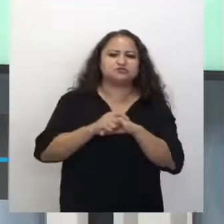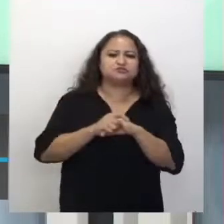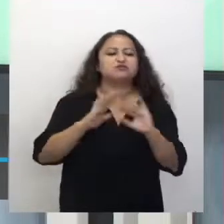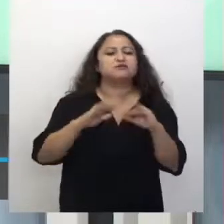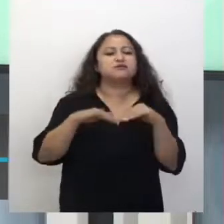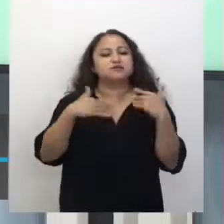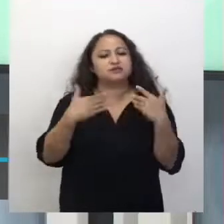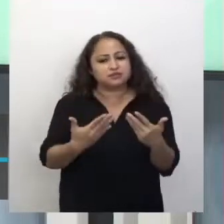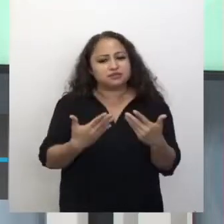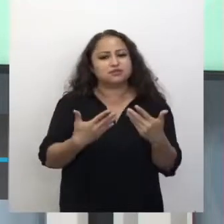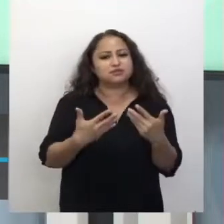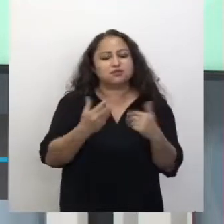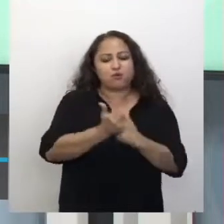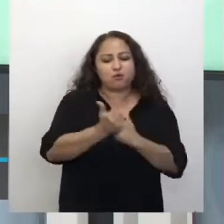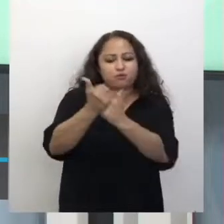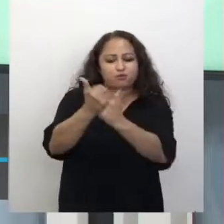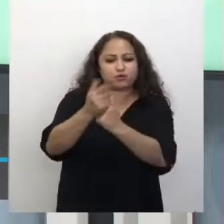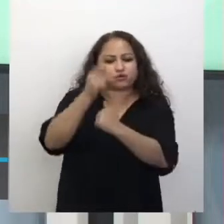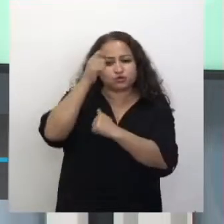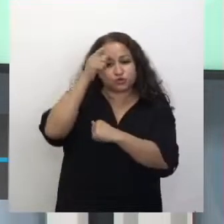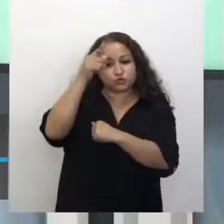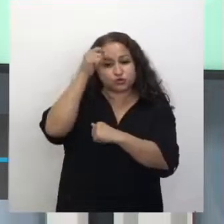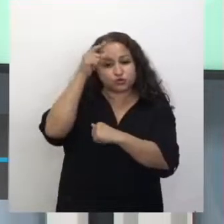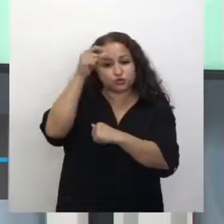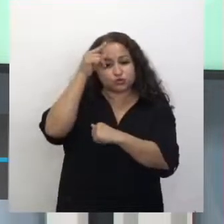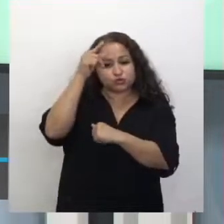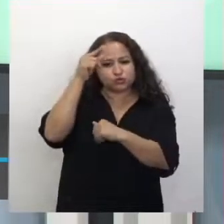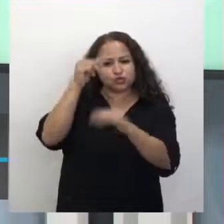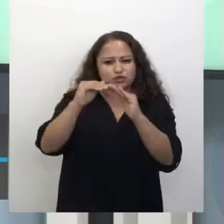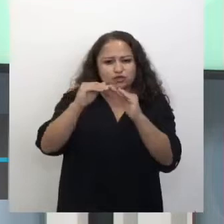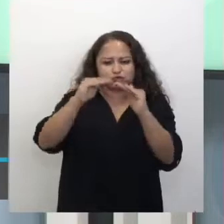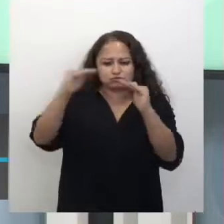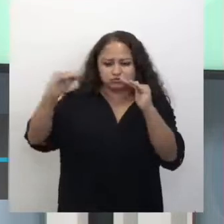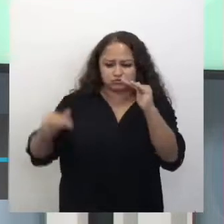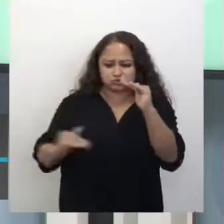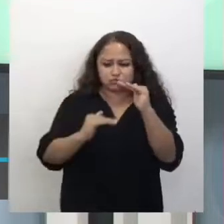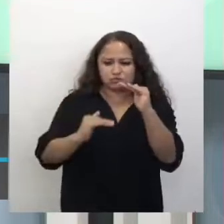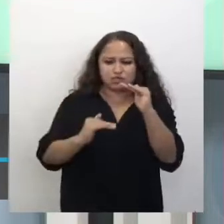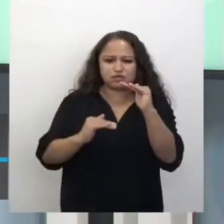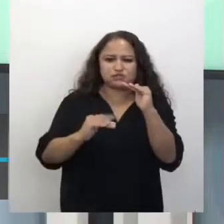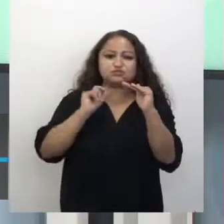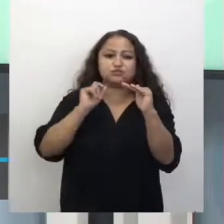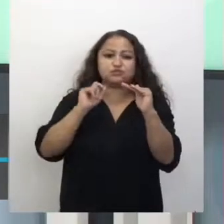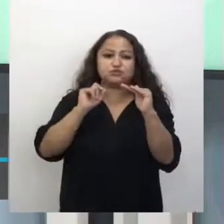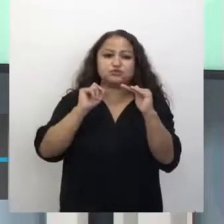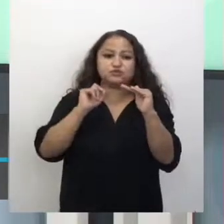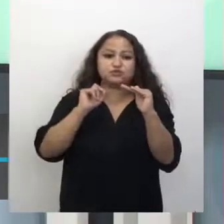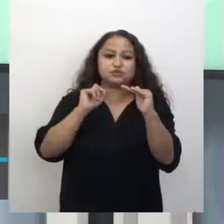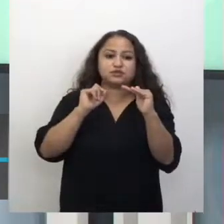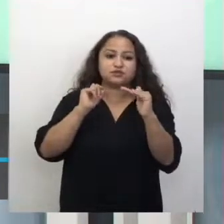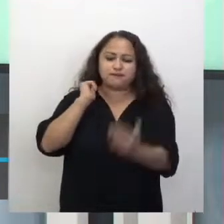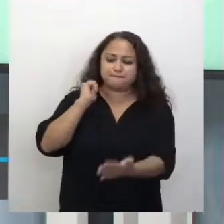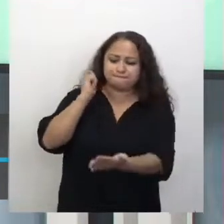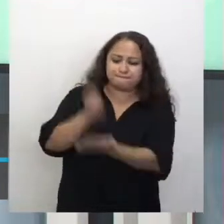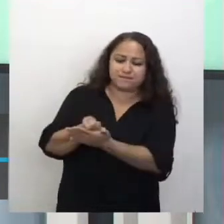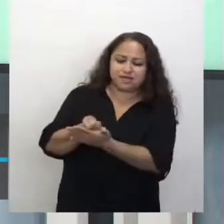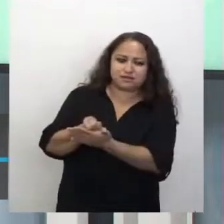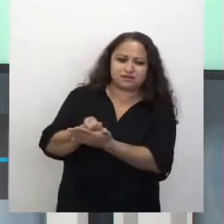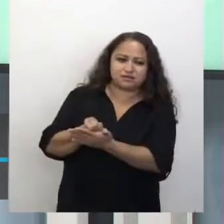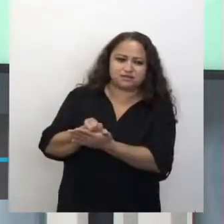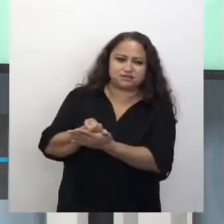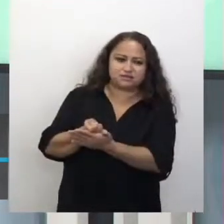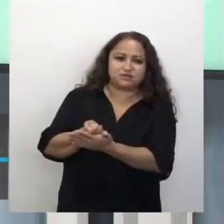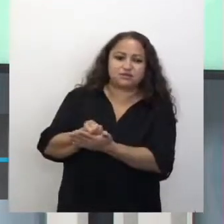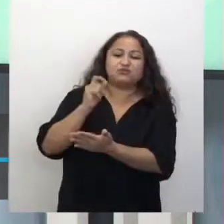apoiador cultural, ele ainda aparece numa função abaixo do que seria o patrocinador. Geralmente o patrocinador maior é aquele que